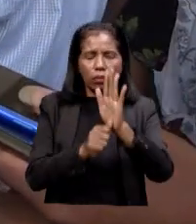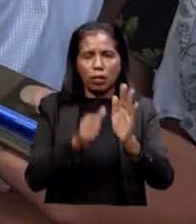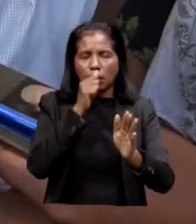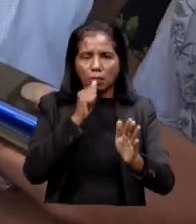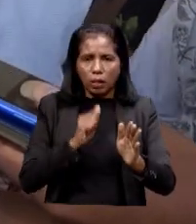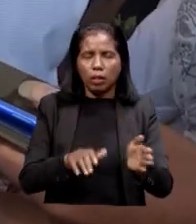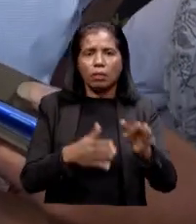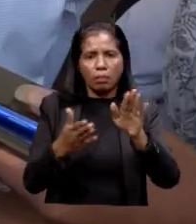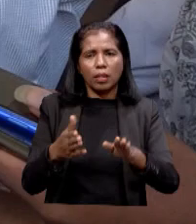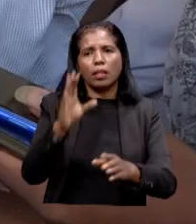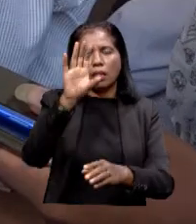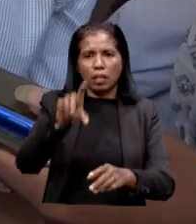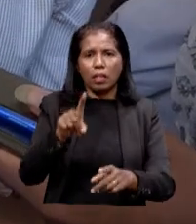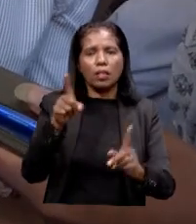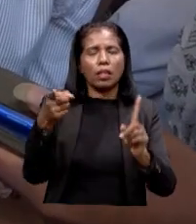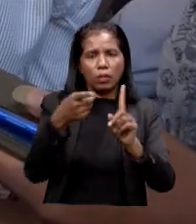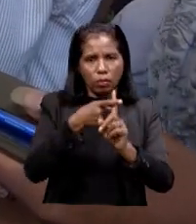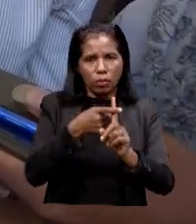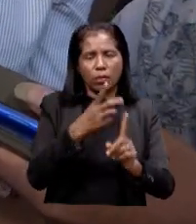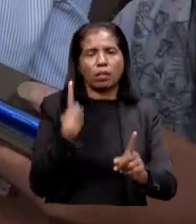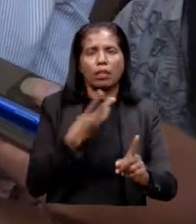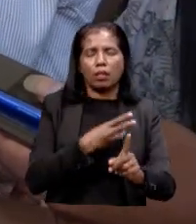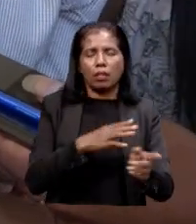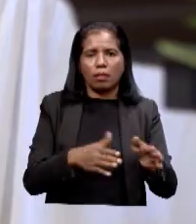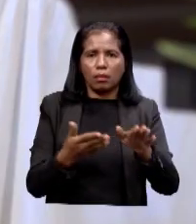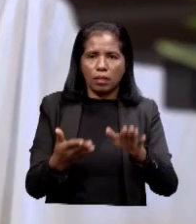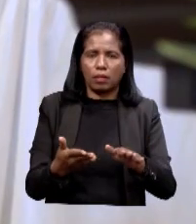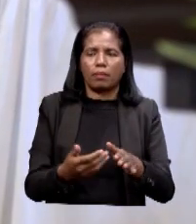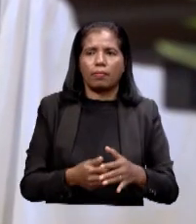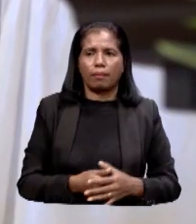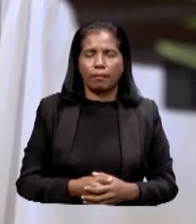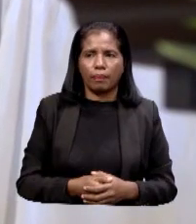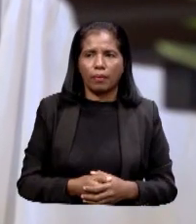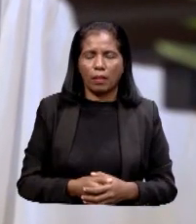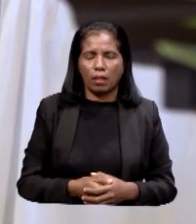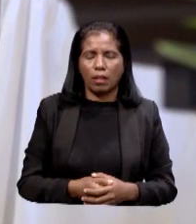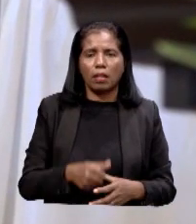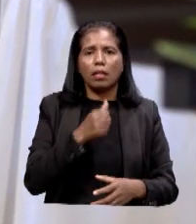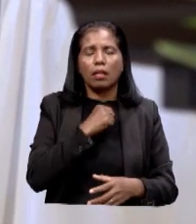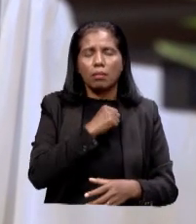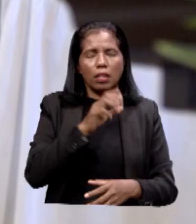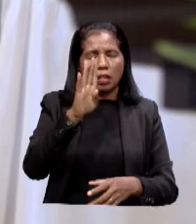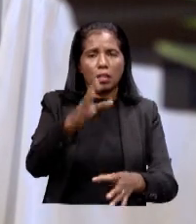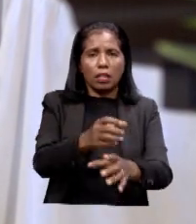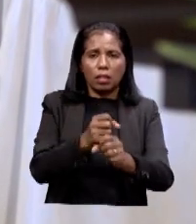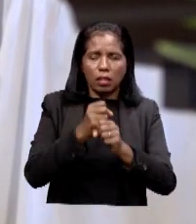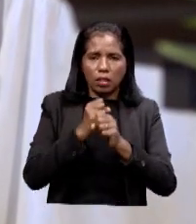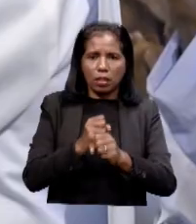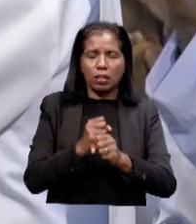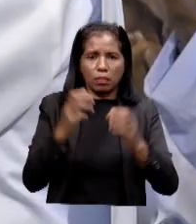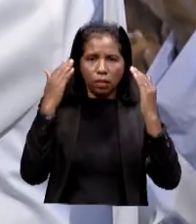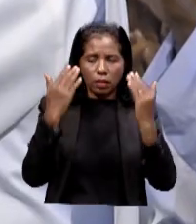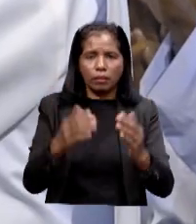cruz ita mos sa na iluli banate tuir Kristu neve nia ainfat. Padre Nenhat nebe sim ordenação sacerdotal